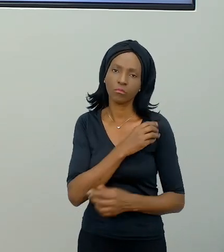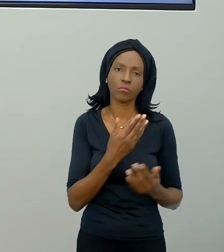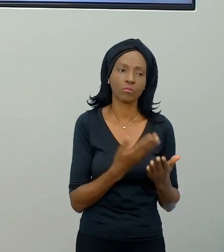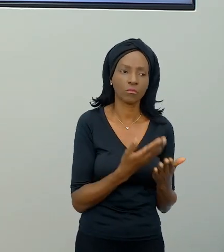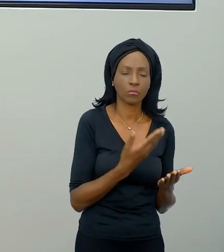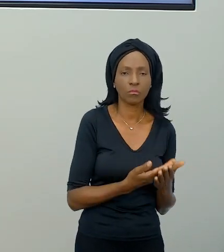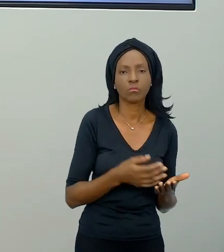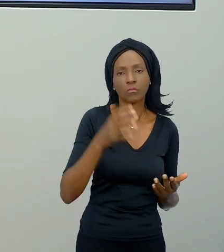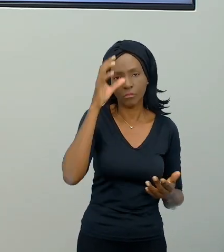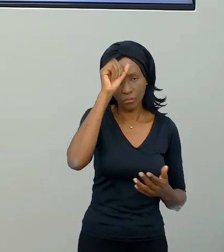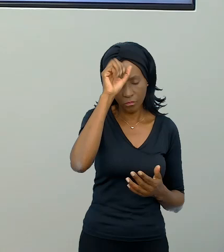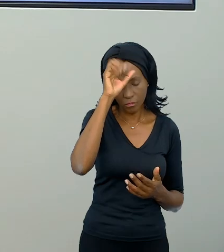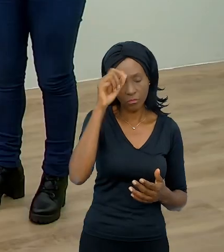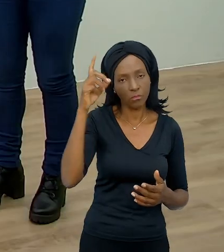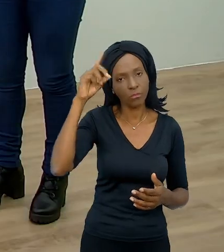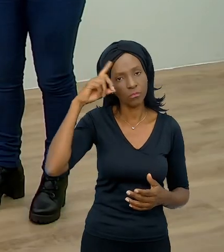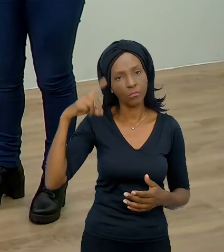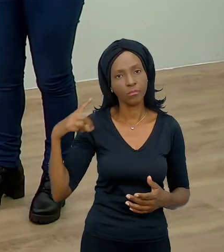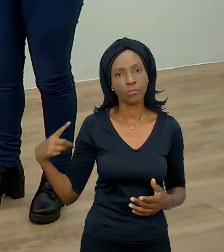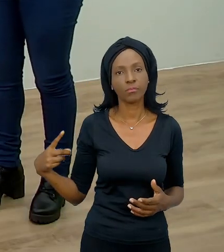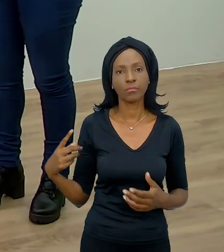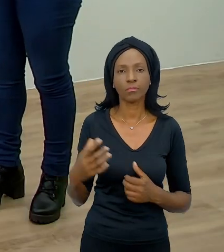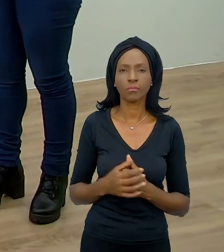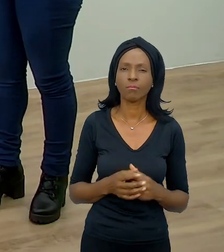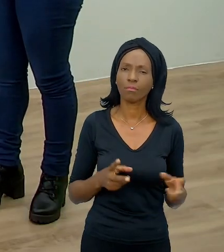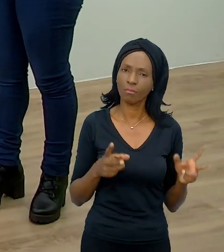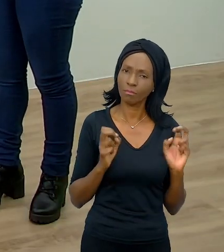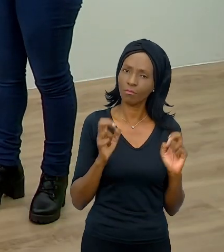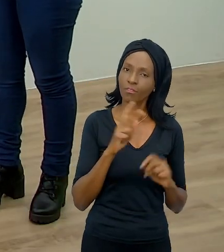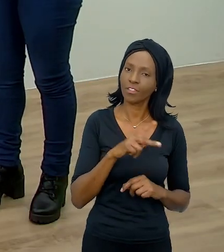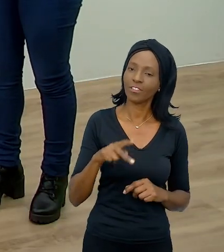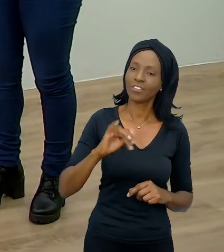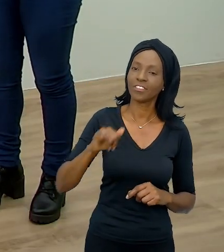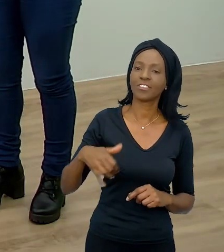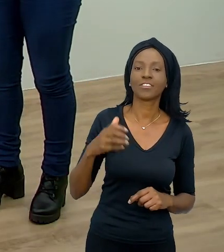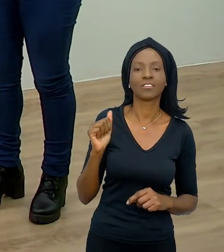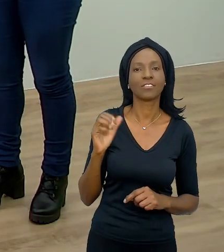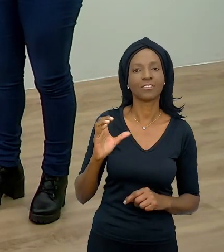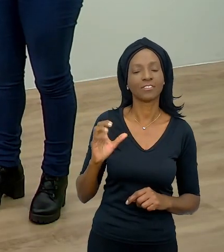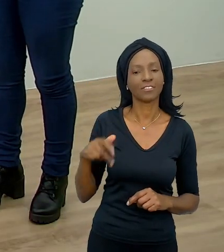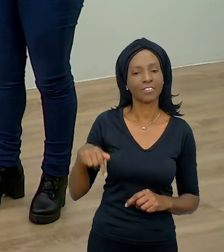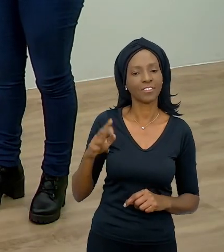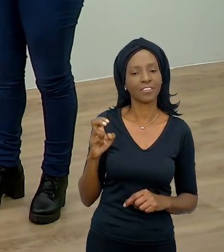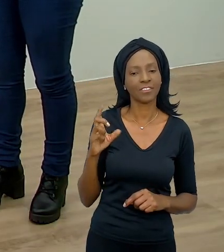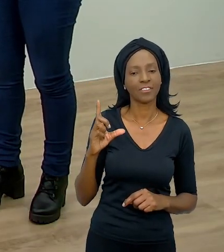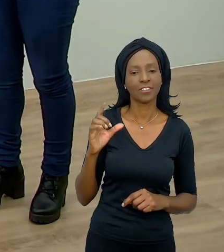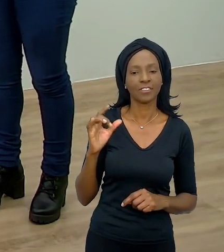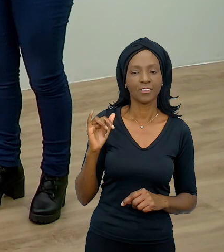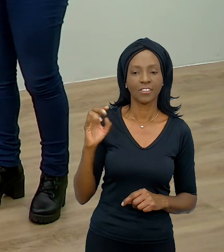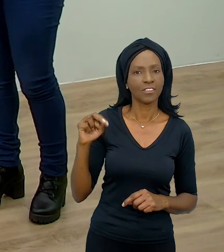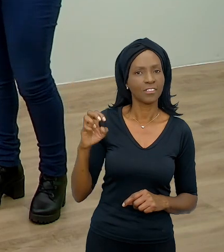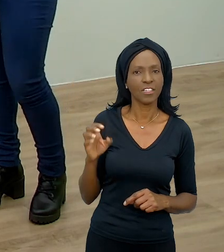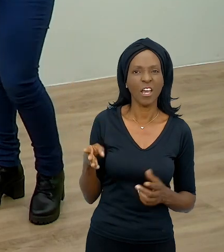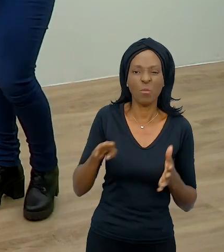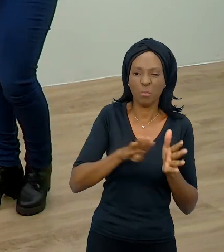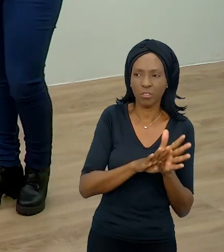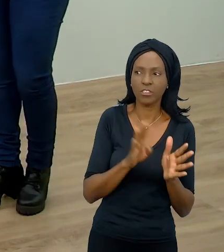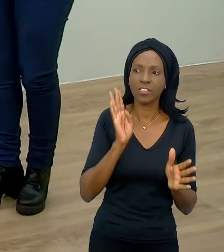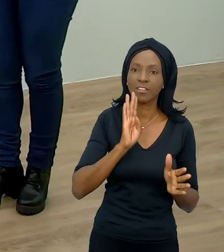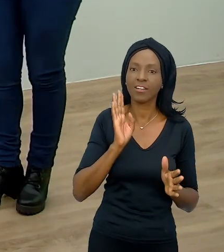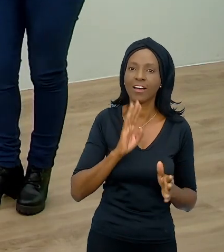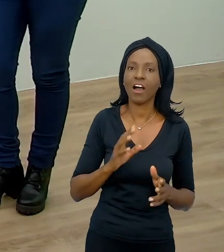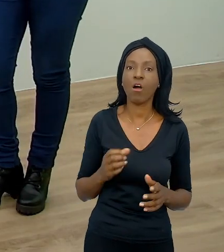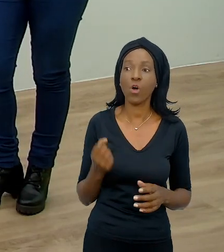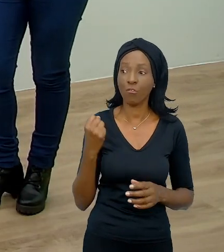dia a dia. Exatamente. Percebeu, professora Jaqueline, como é uma metodologia interessante, uma metodologia